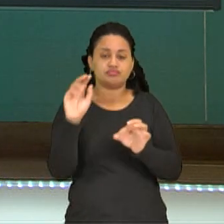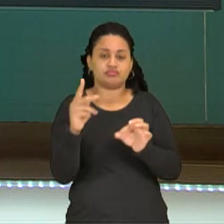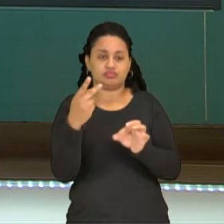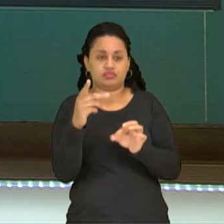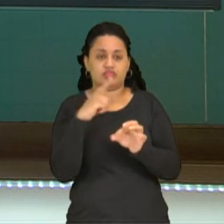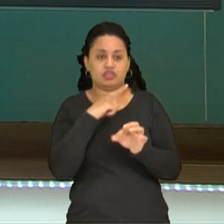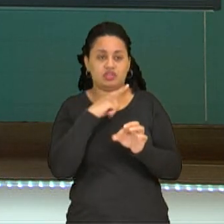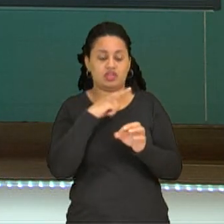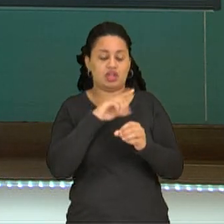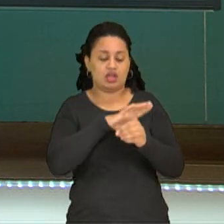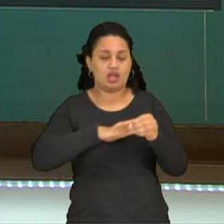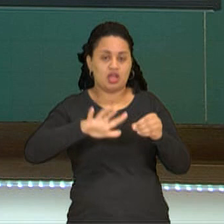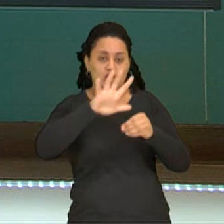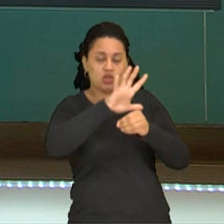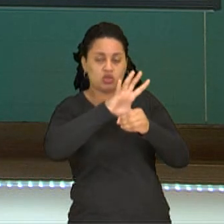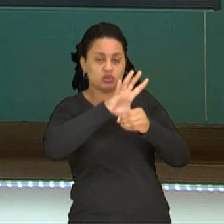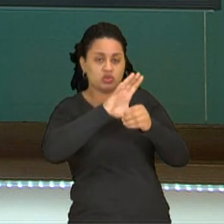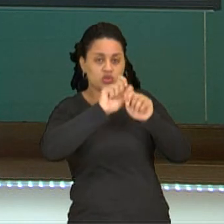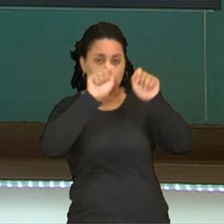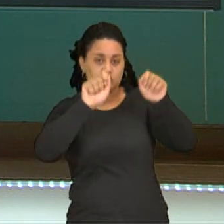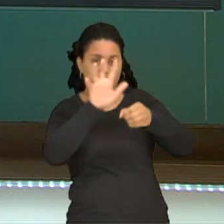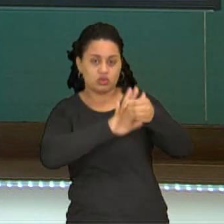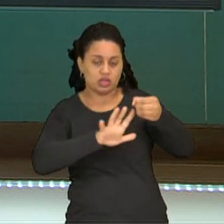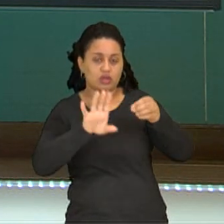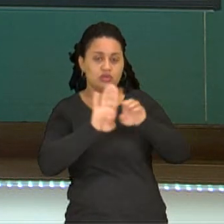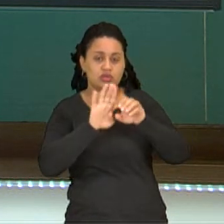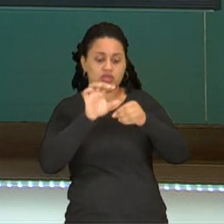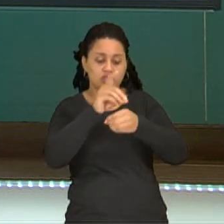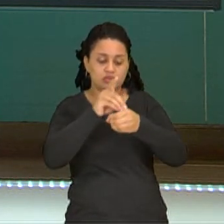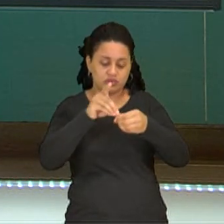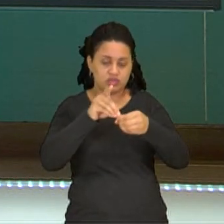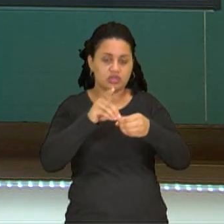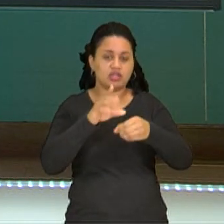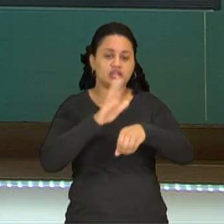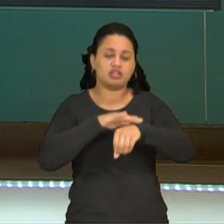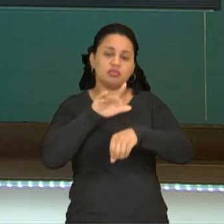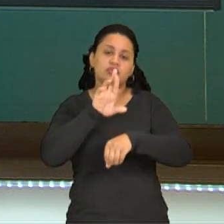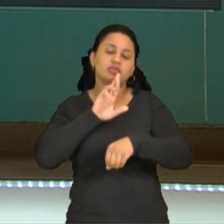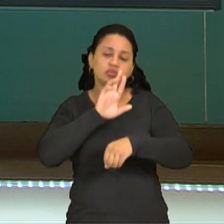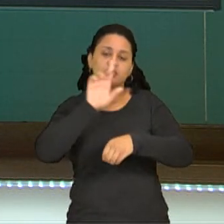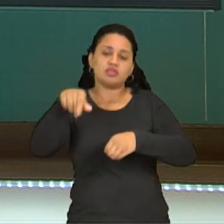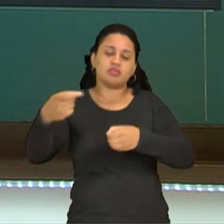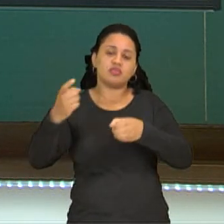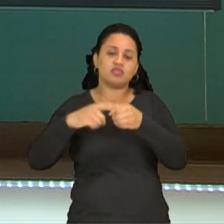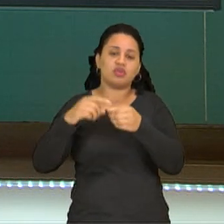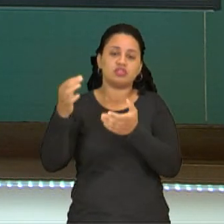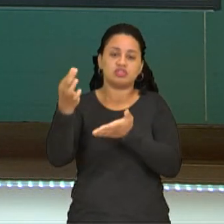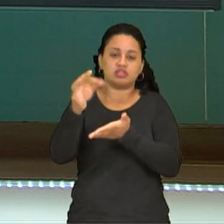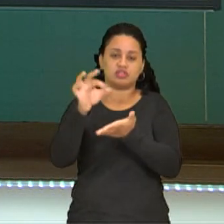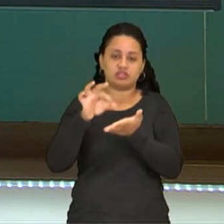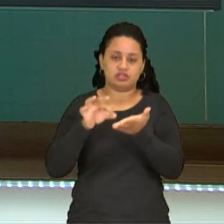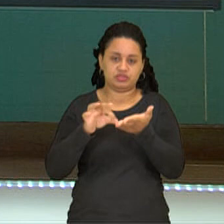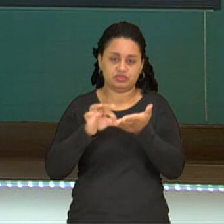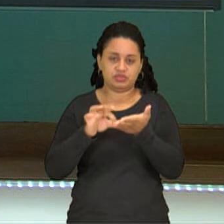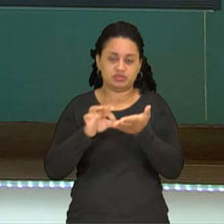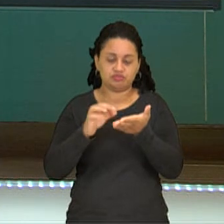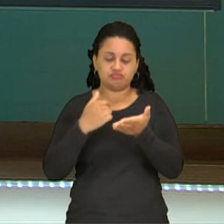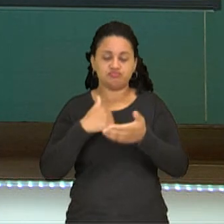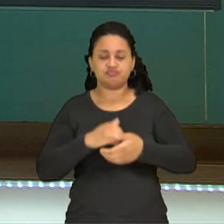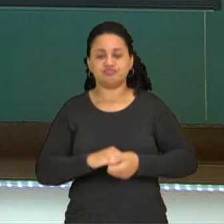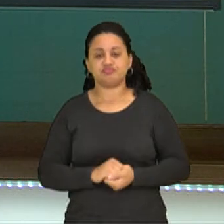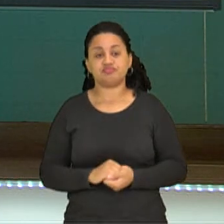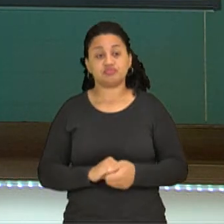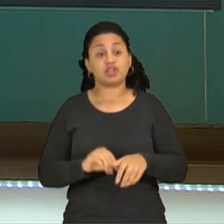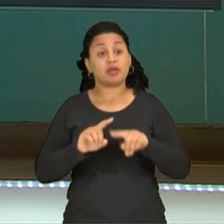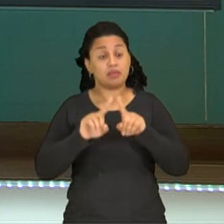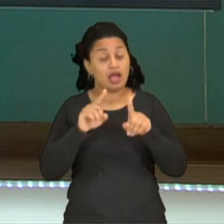temos a área total e temos o diâmetro. Vou dar um tempinho para vocês resolverem e daqui a pouco a gente volta conferir o resultado. Só